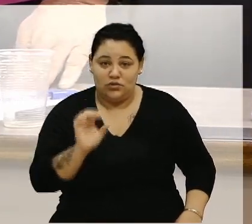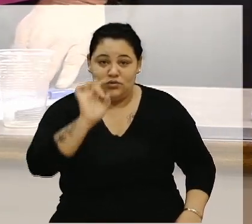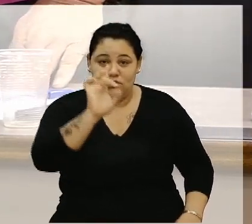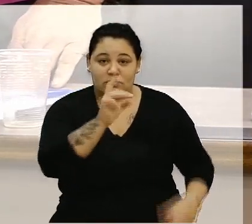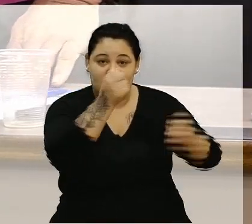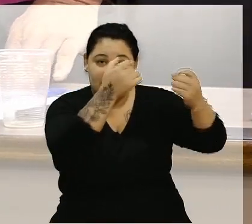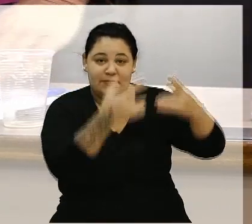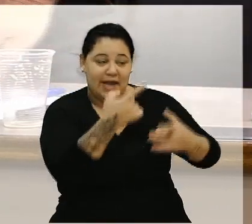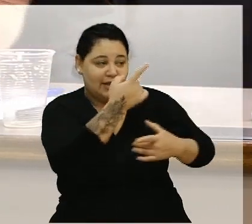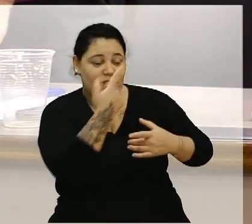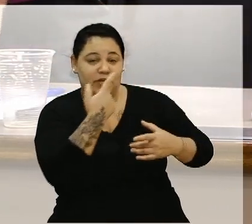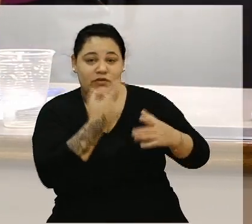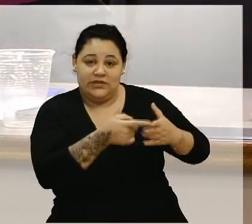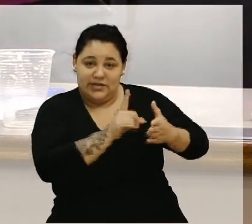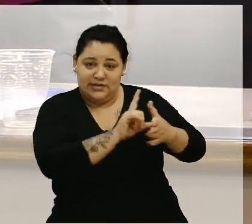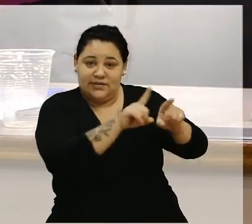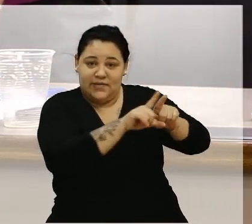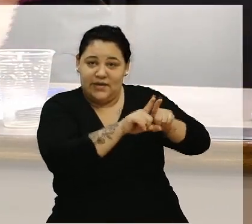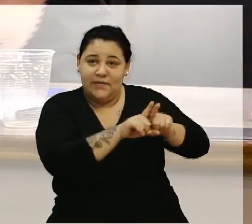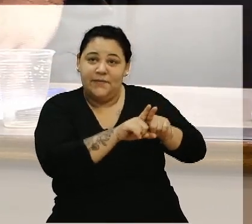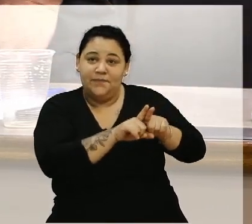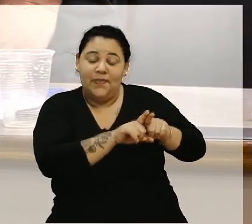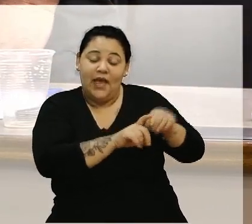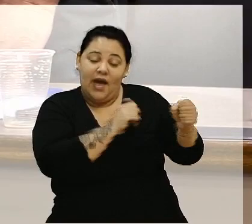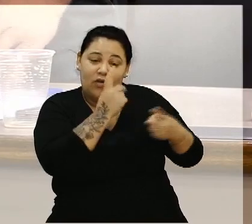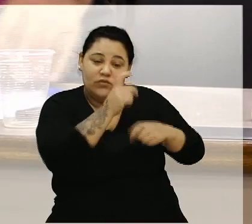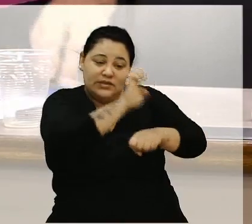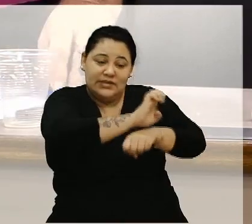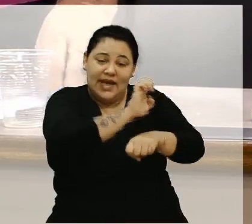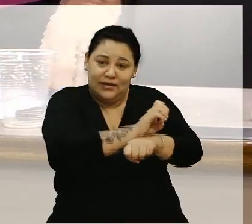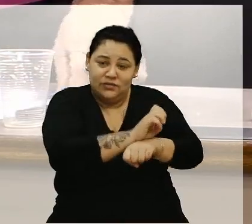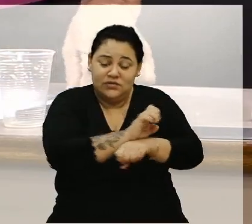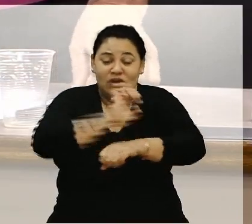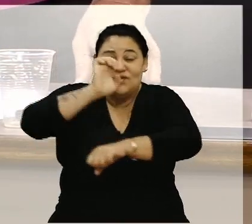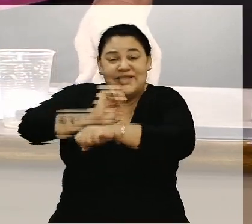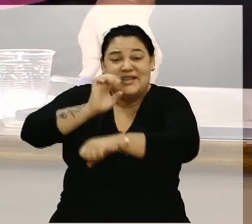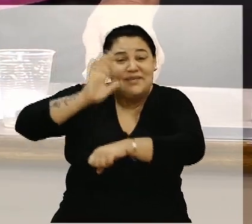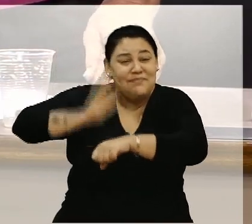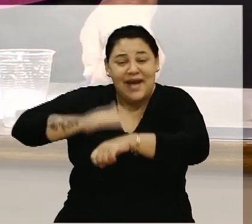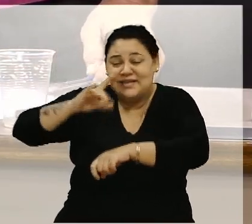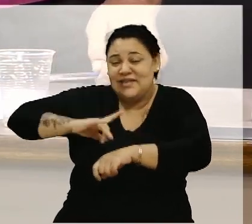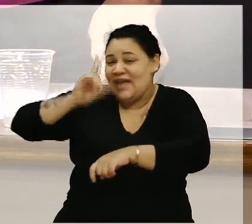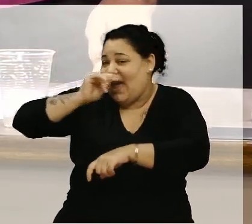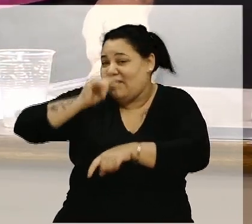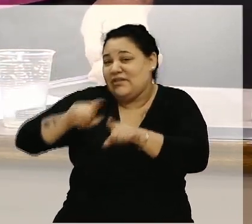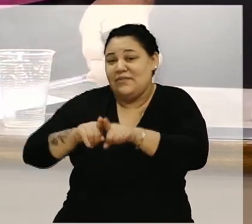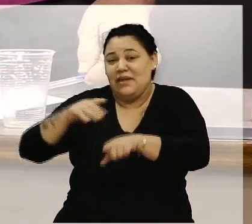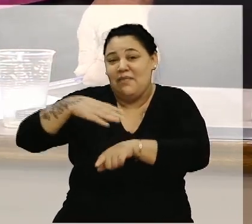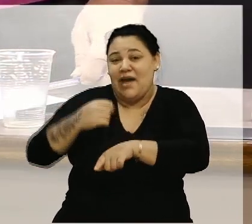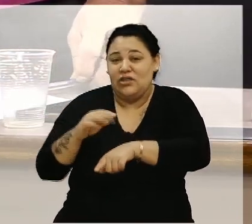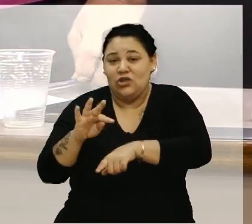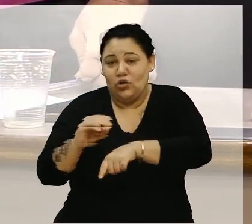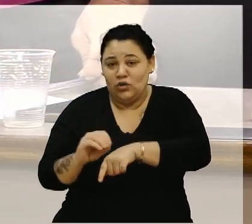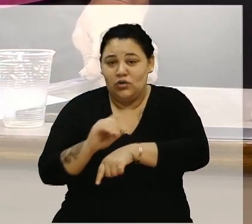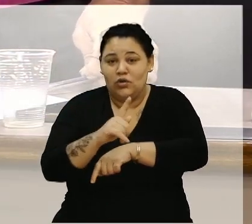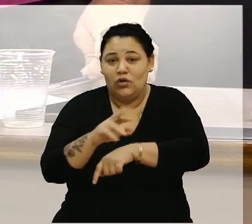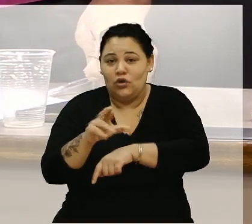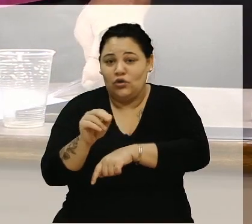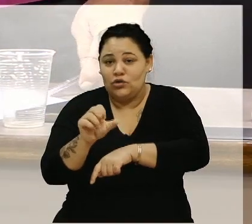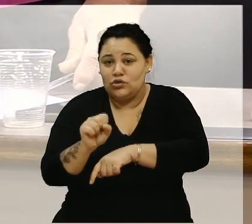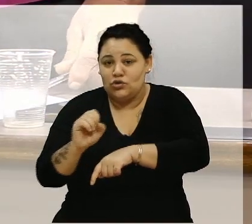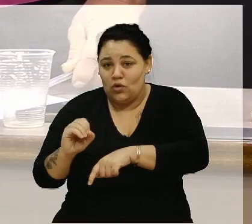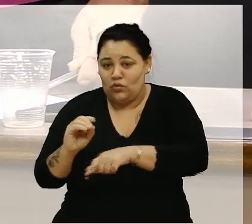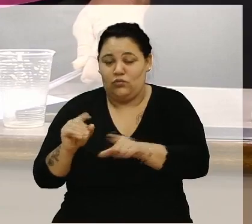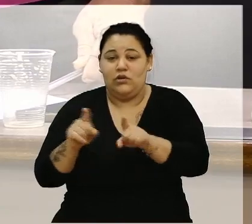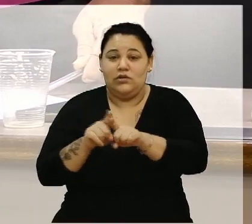o Mato Grosso é um dos estados que tem menos árvores, ele é um dos estados que mais tem árvores. E quando a gente fala, eu volto a